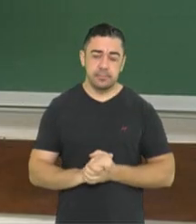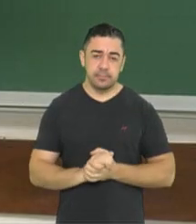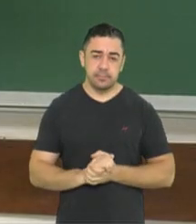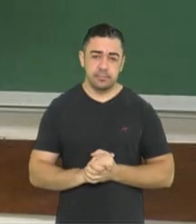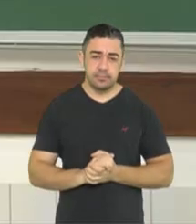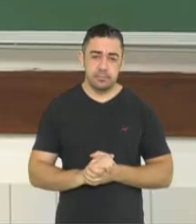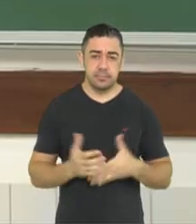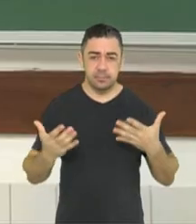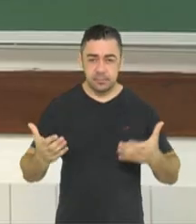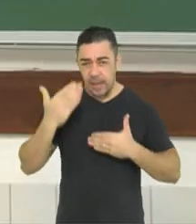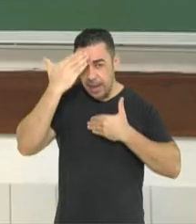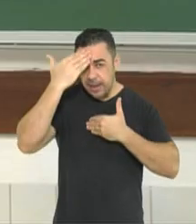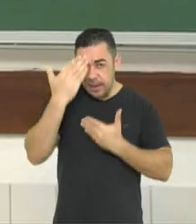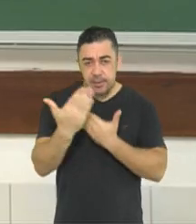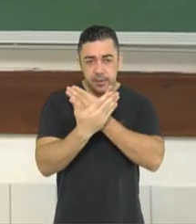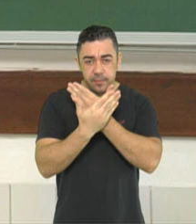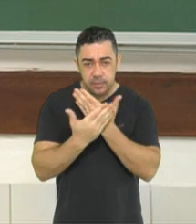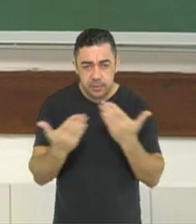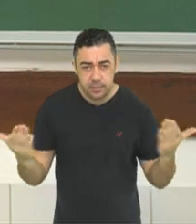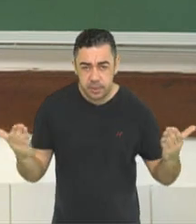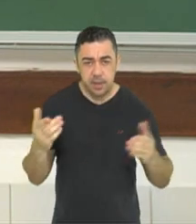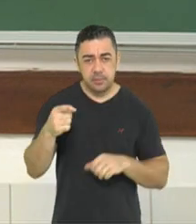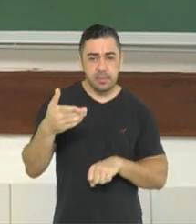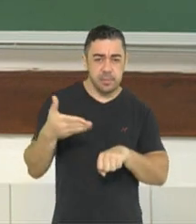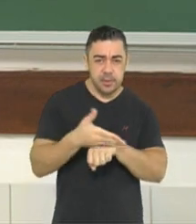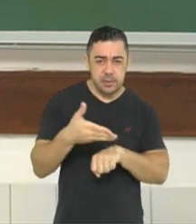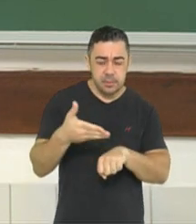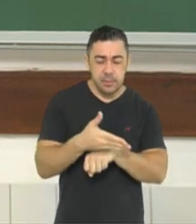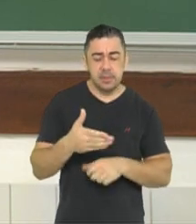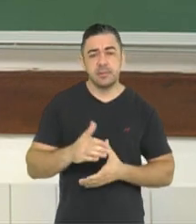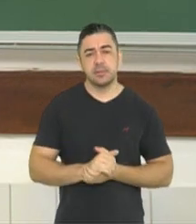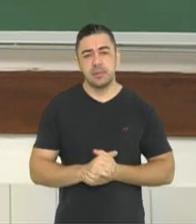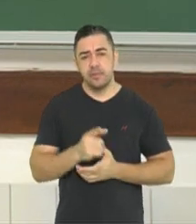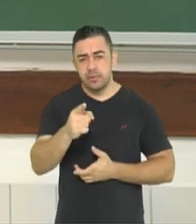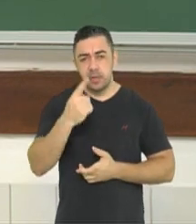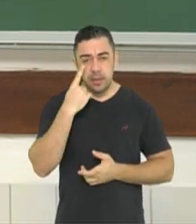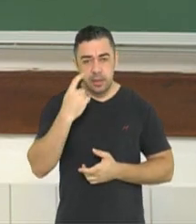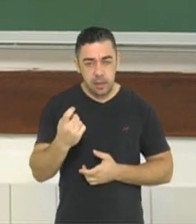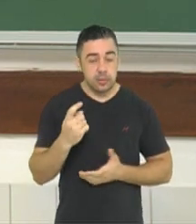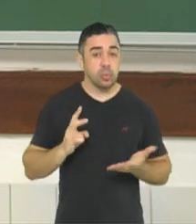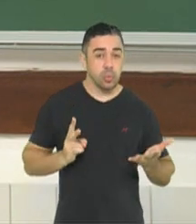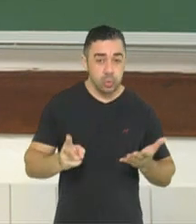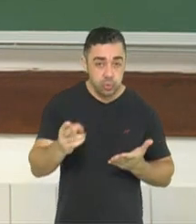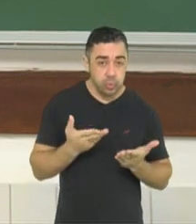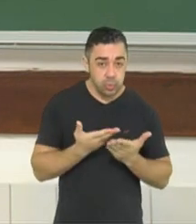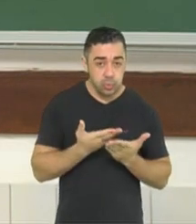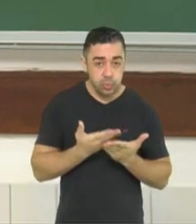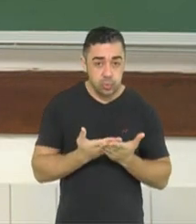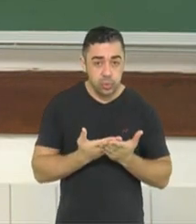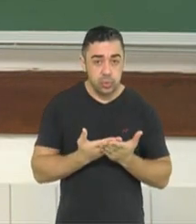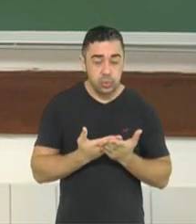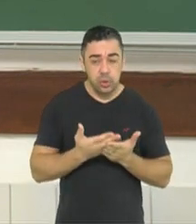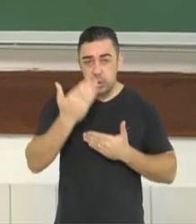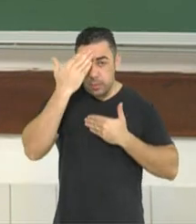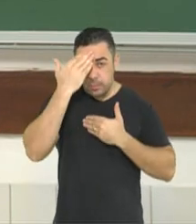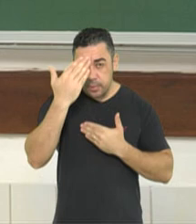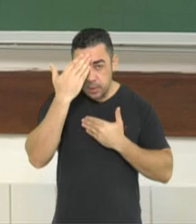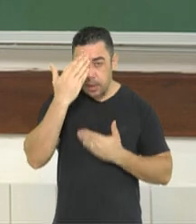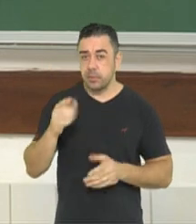Pessoal, quero muito agradecer a participação de vocês, o interesse. Continuem estudando.